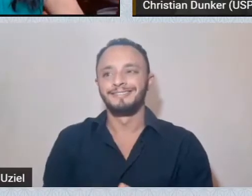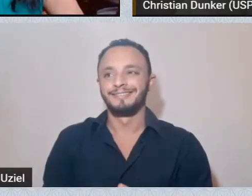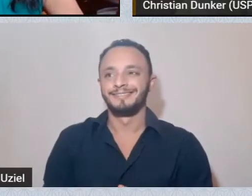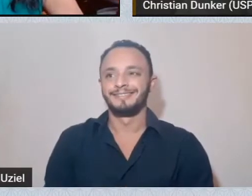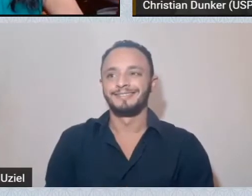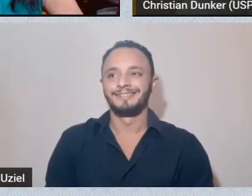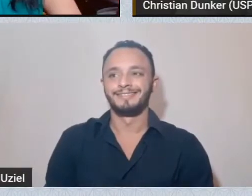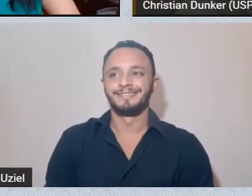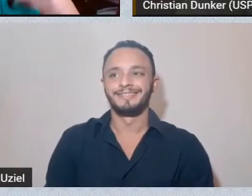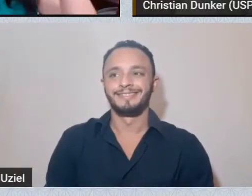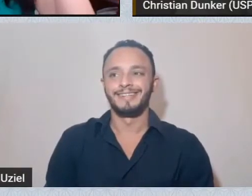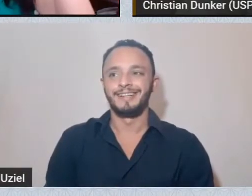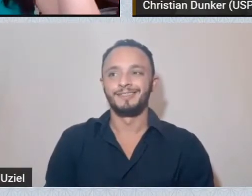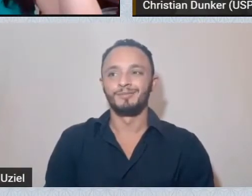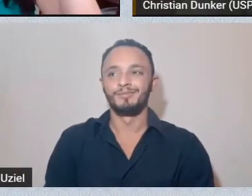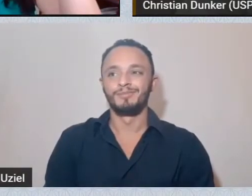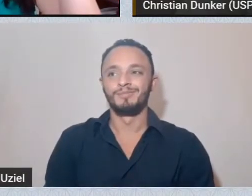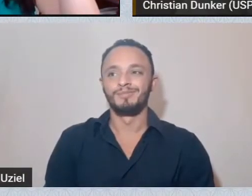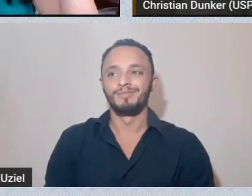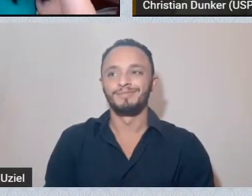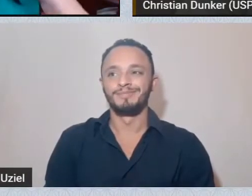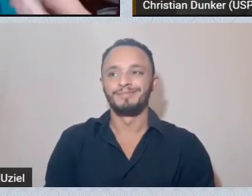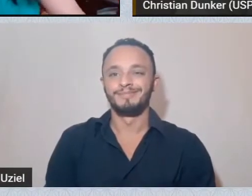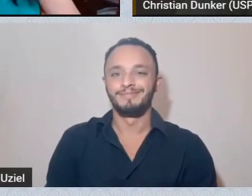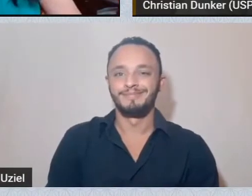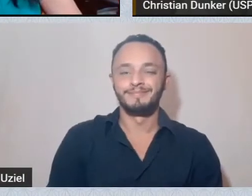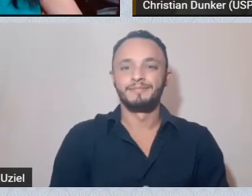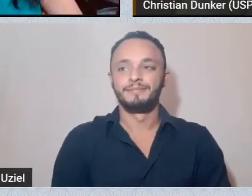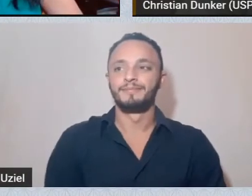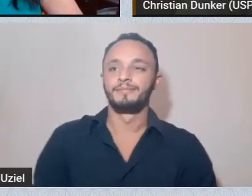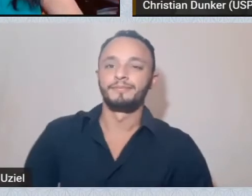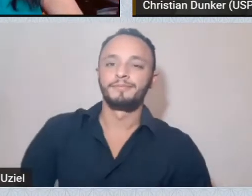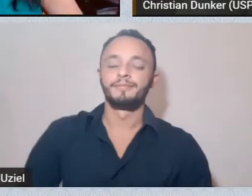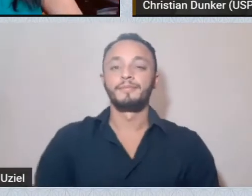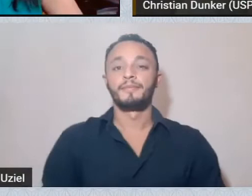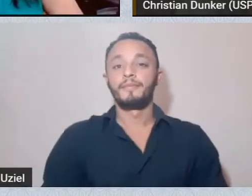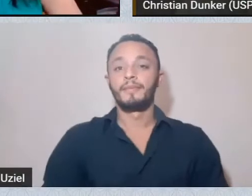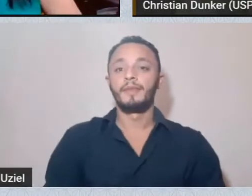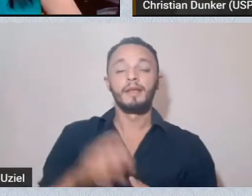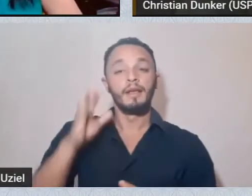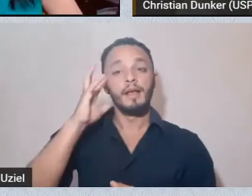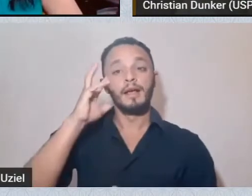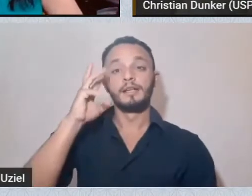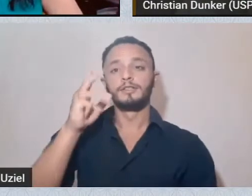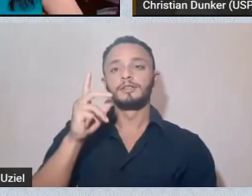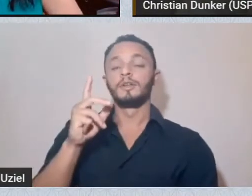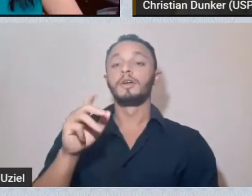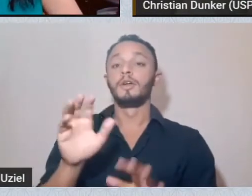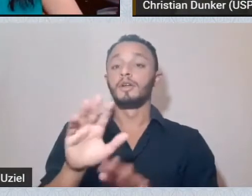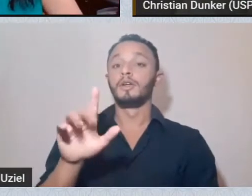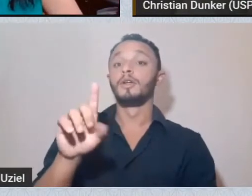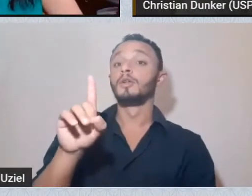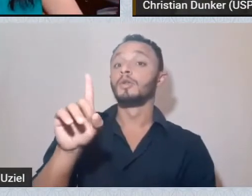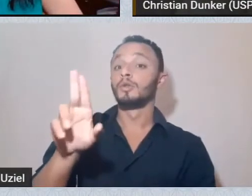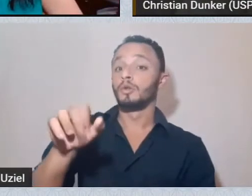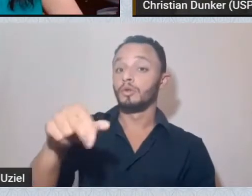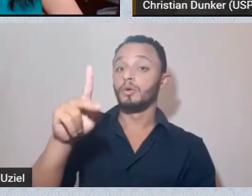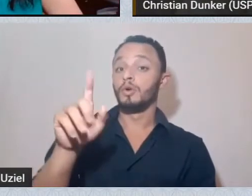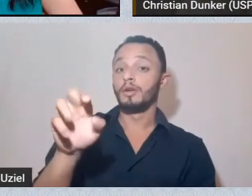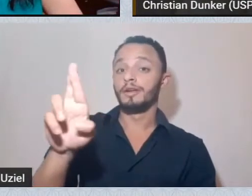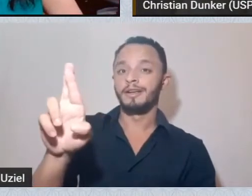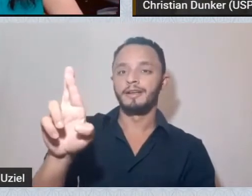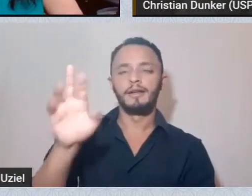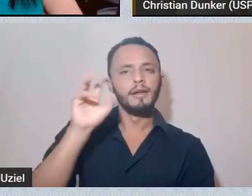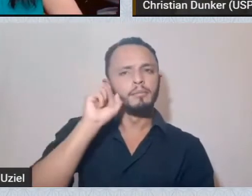Parece que perdemos a conexão, dizendo, ou não? Só está lenta a conexão com o Dunker. Dunker, você me ouve? Uma